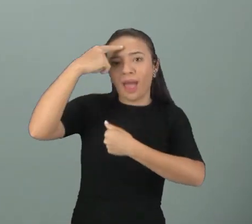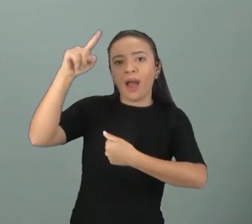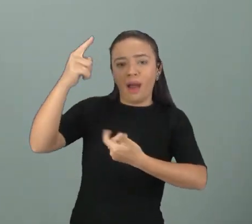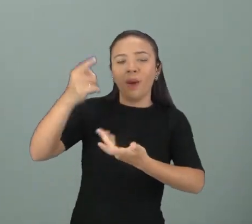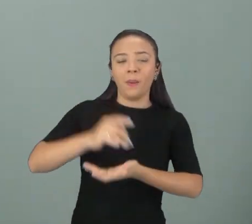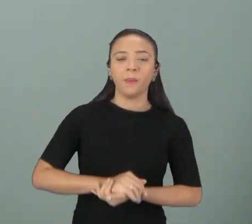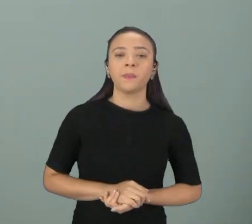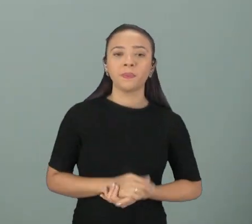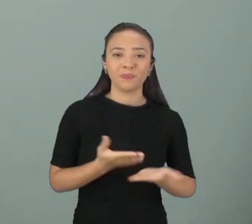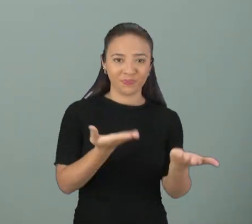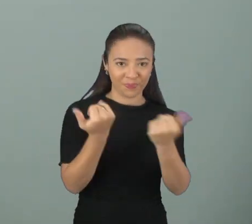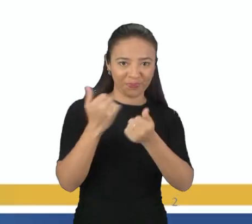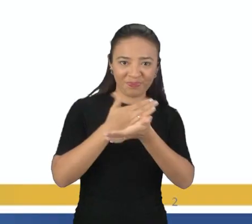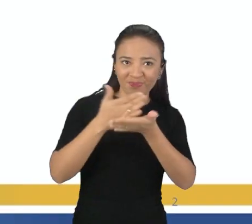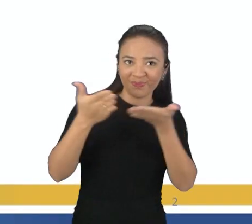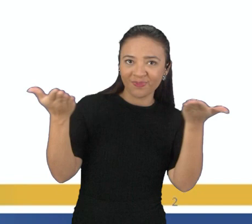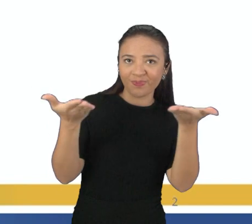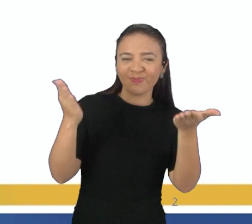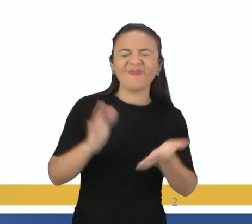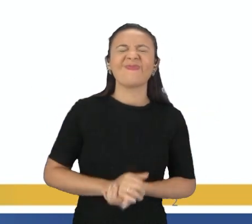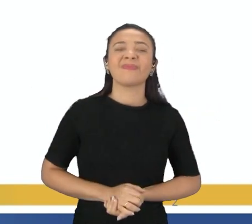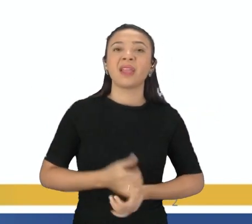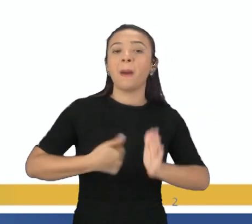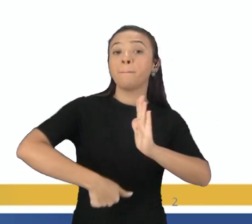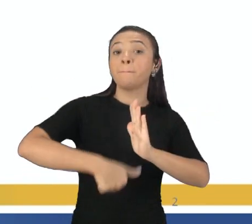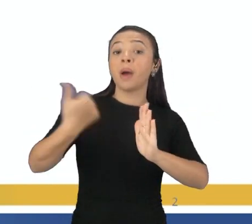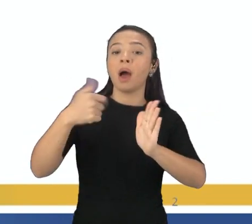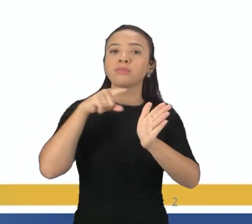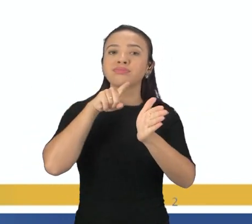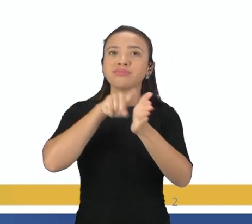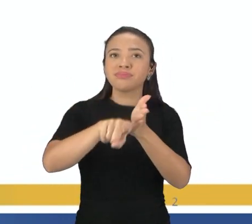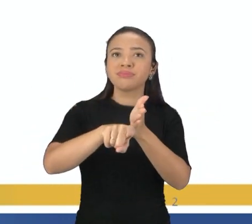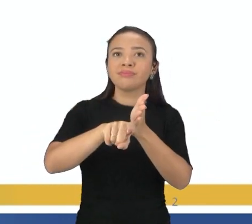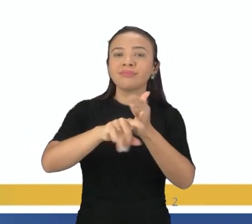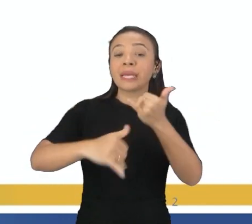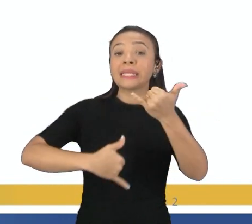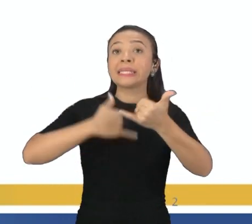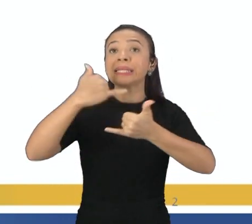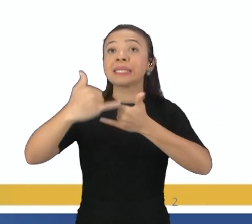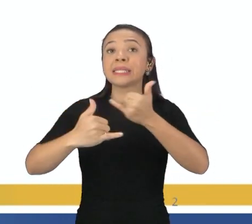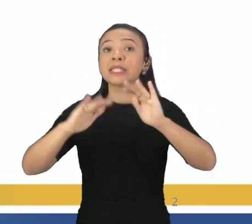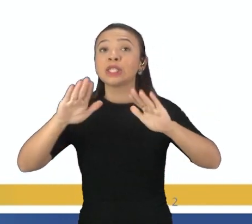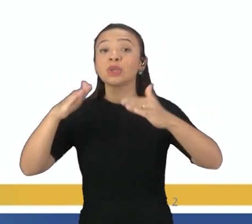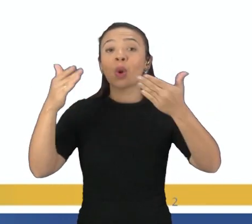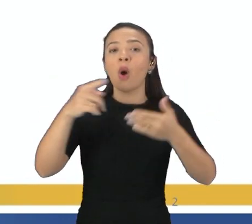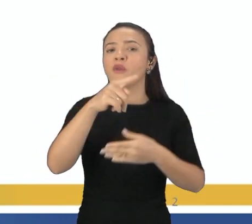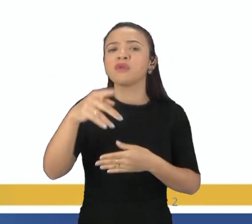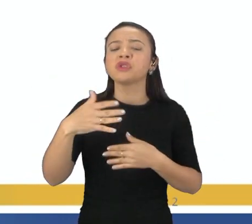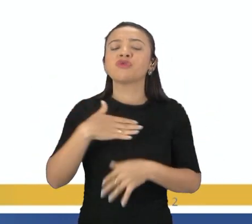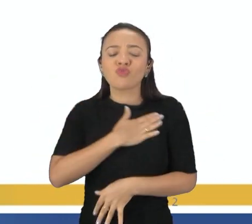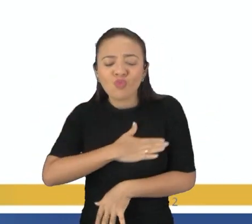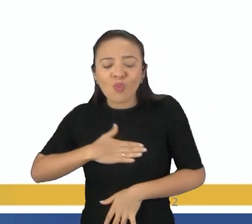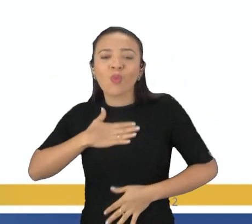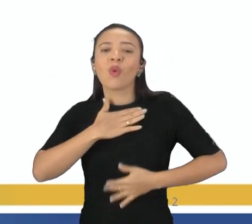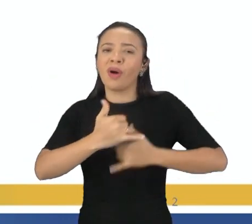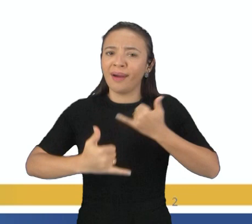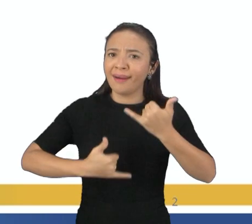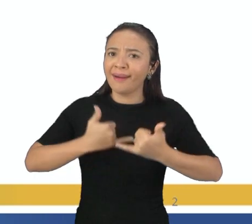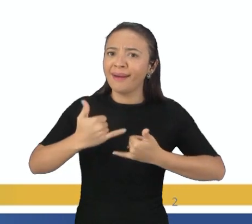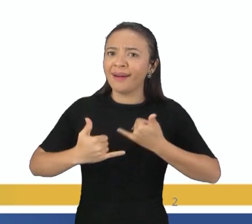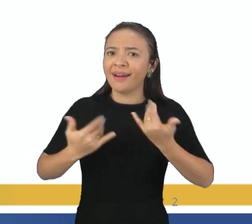brincadeiras. Então vamos lá. Primeiro essas perguntinhas, né? Quais jogos e brincadeiras você costuma